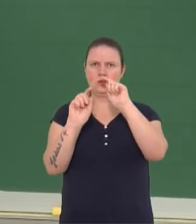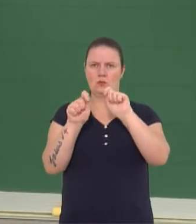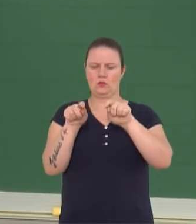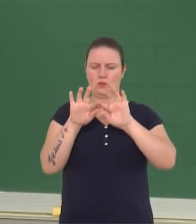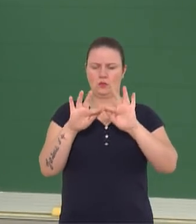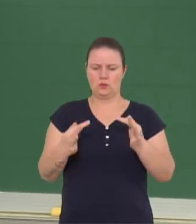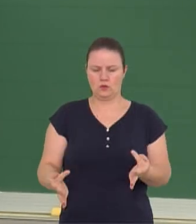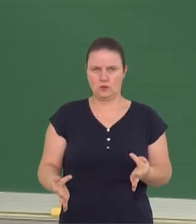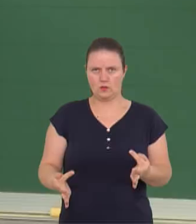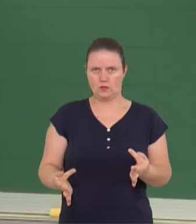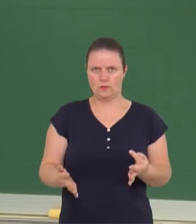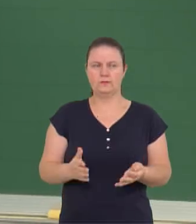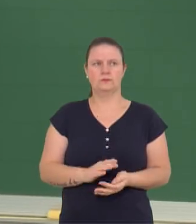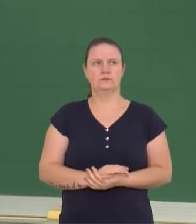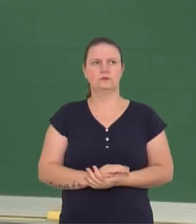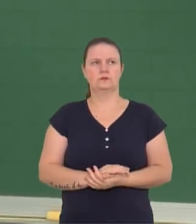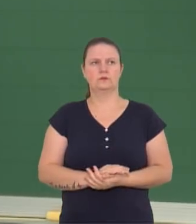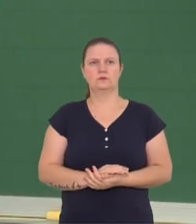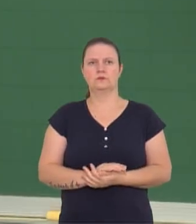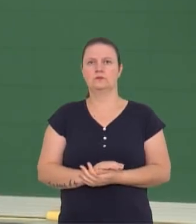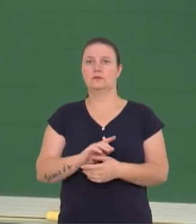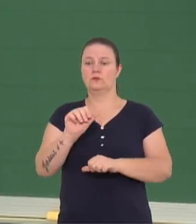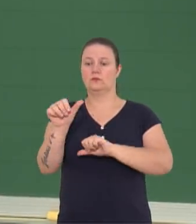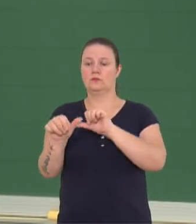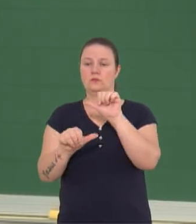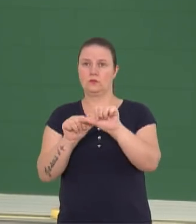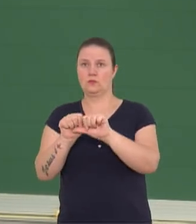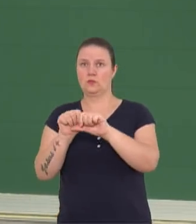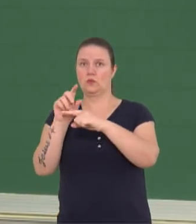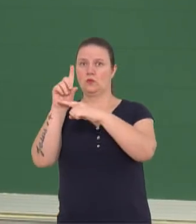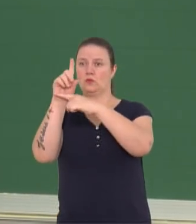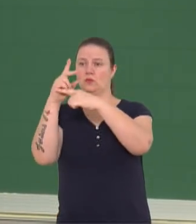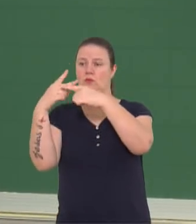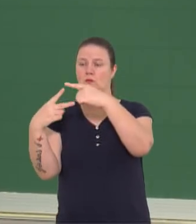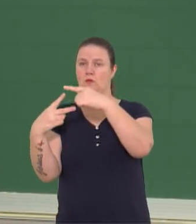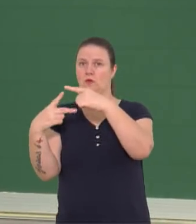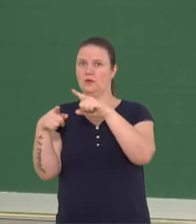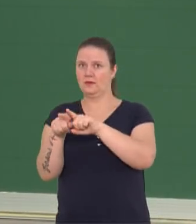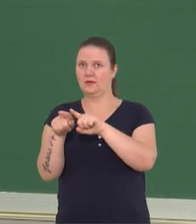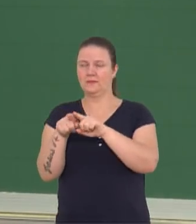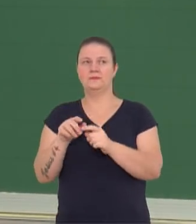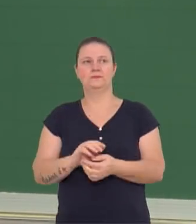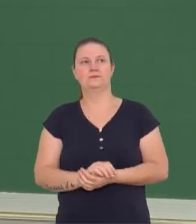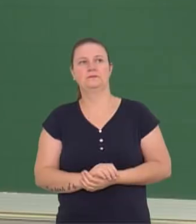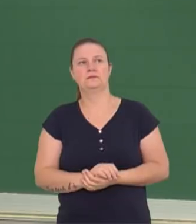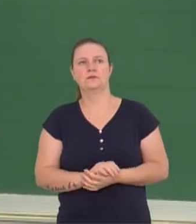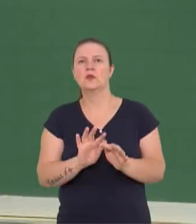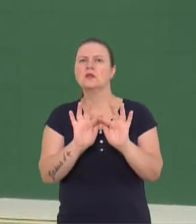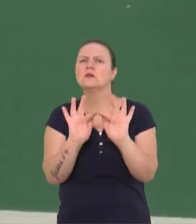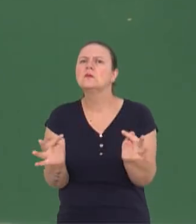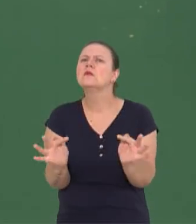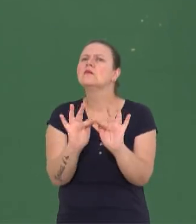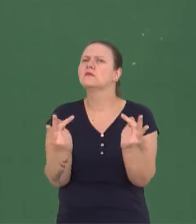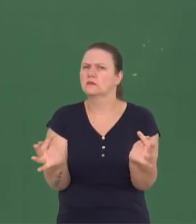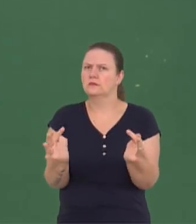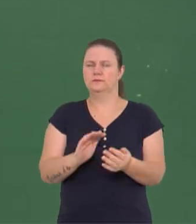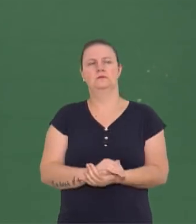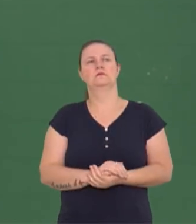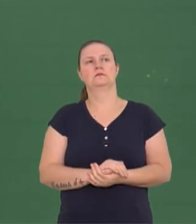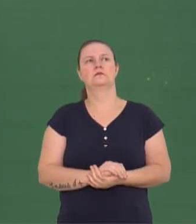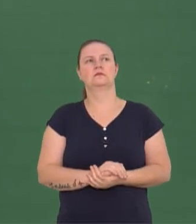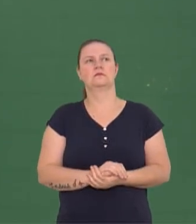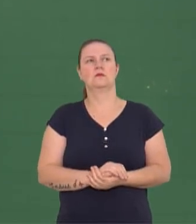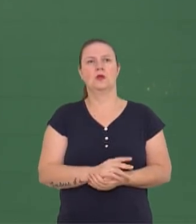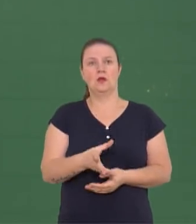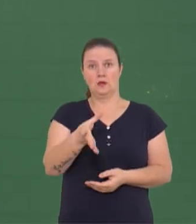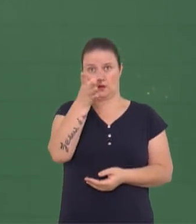dar 1/2. Muito bem. Então, prestem muita atenção. O que a prof disse que vocês precisam